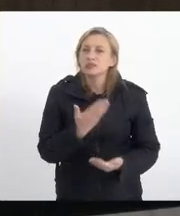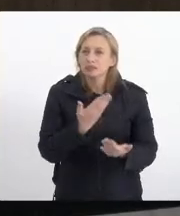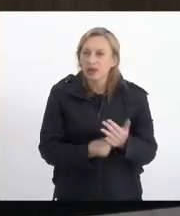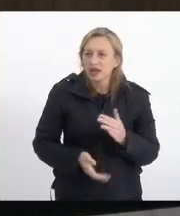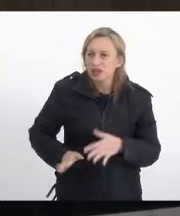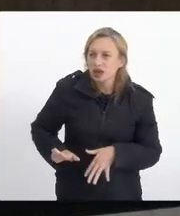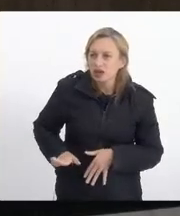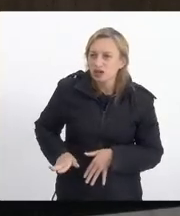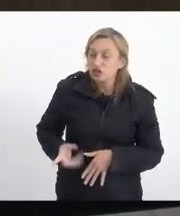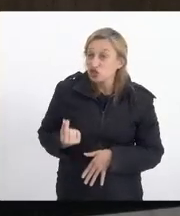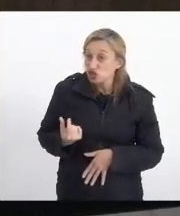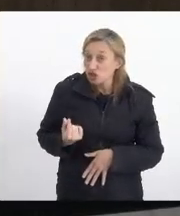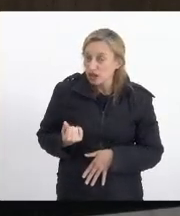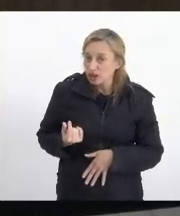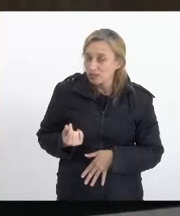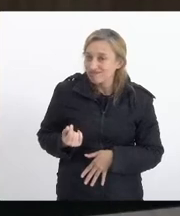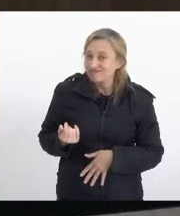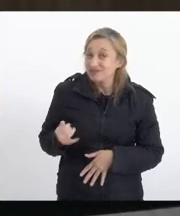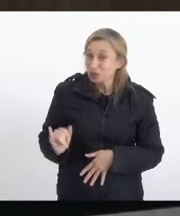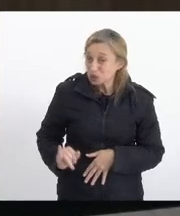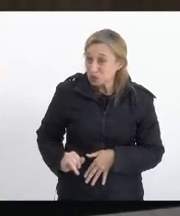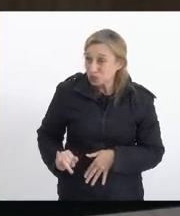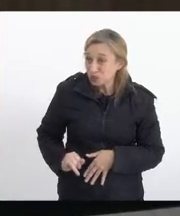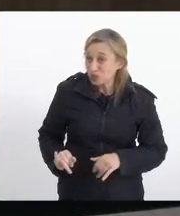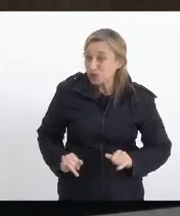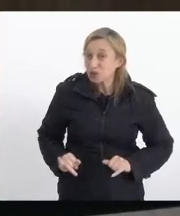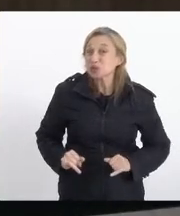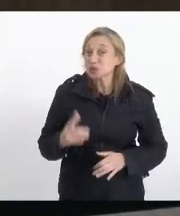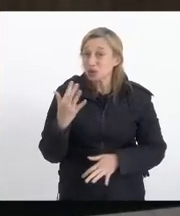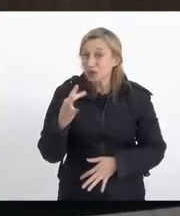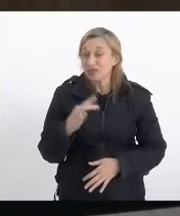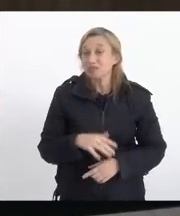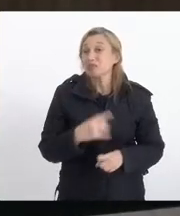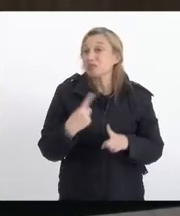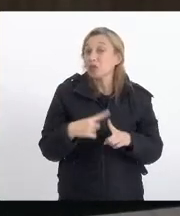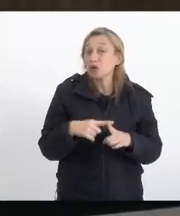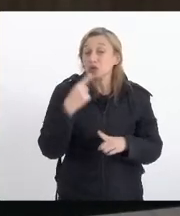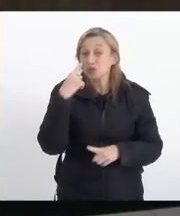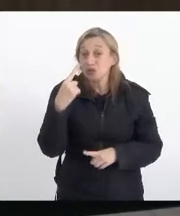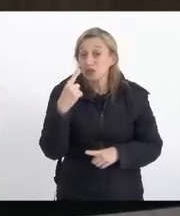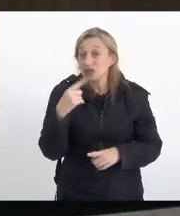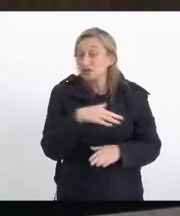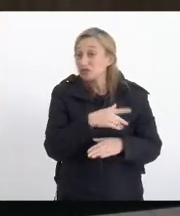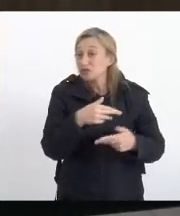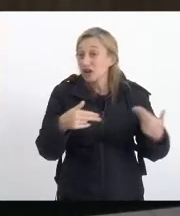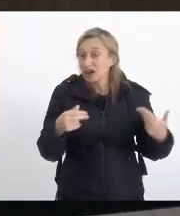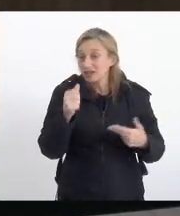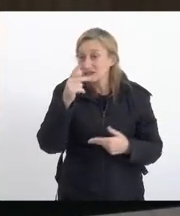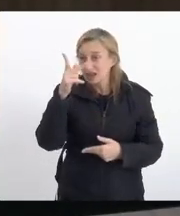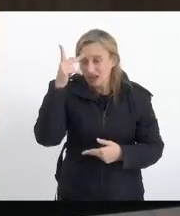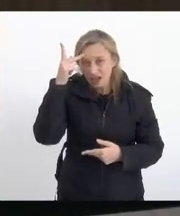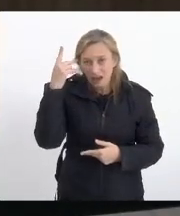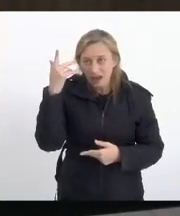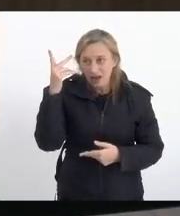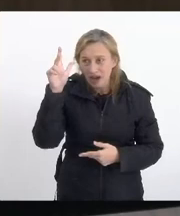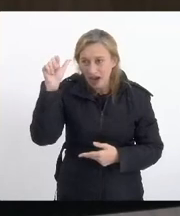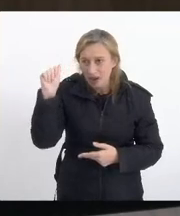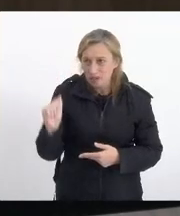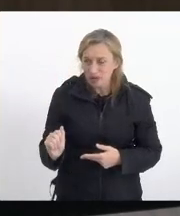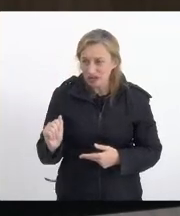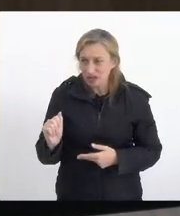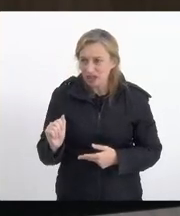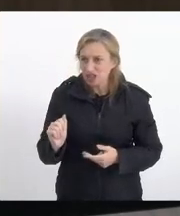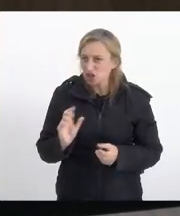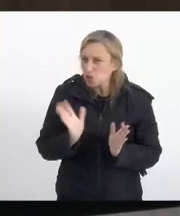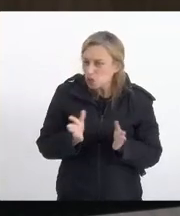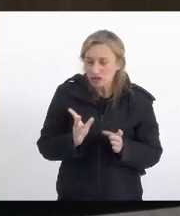bolso, isso machuca. Porque eu estou vendo muitos aposentados, e não é de hoje, é